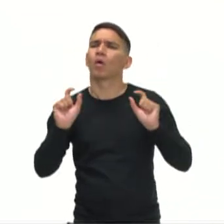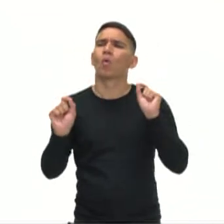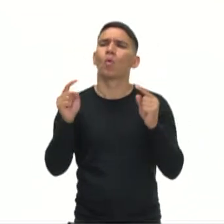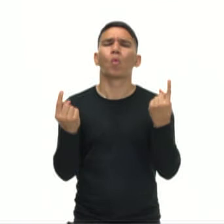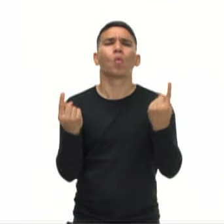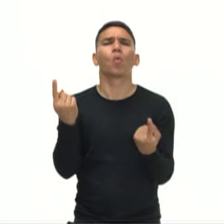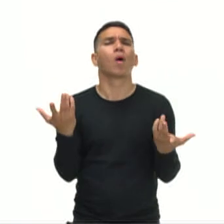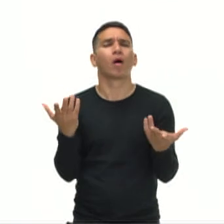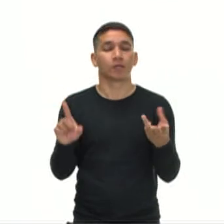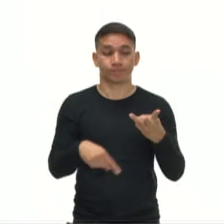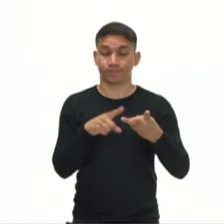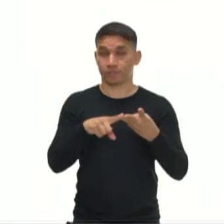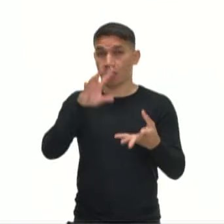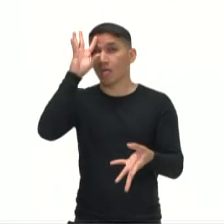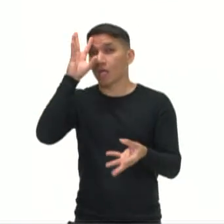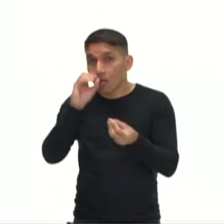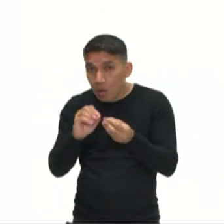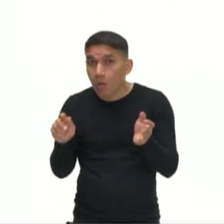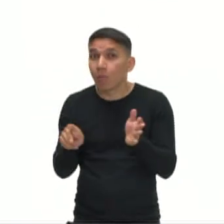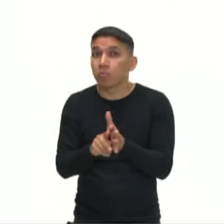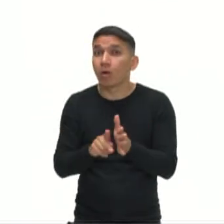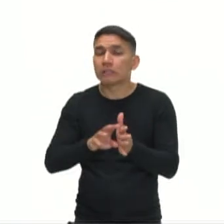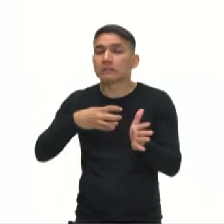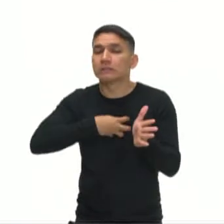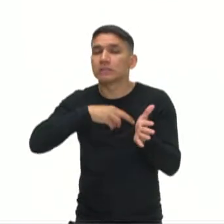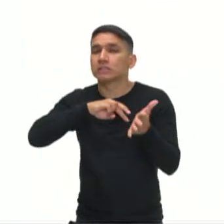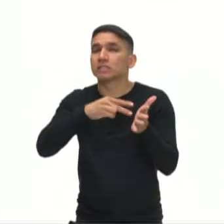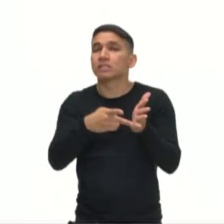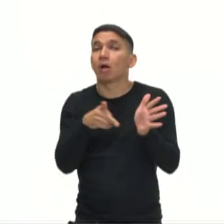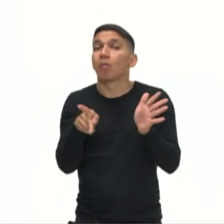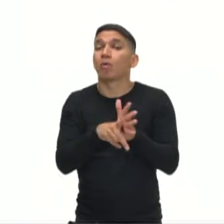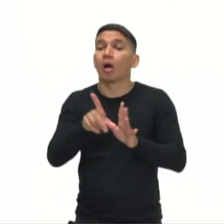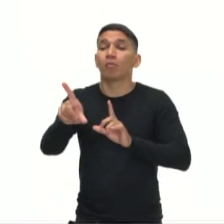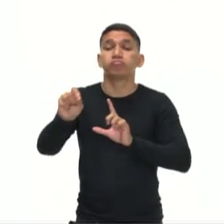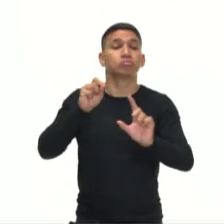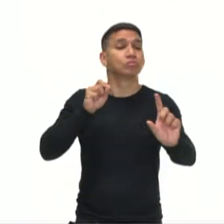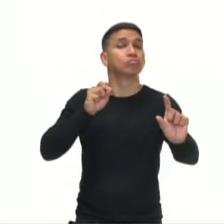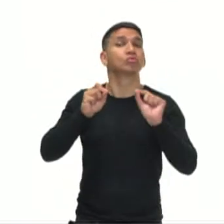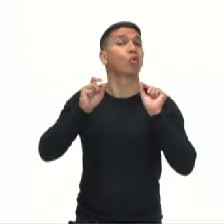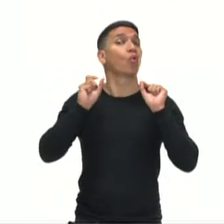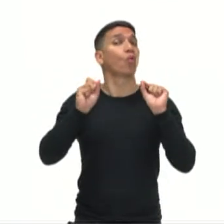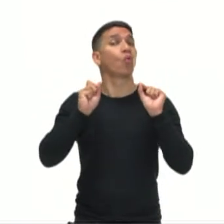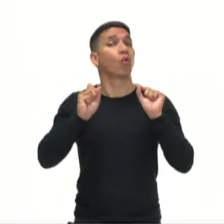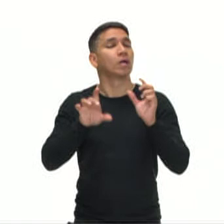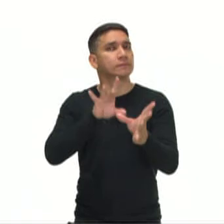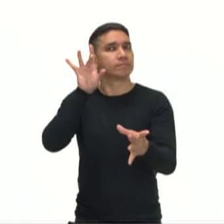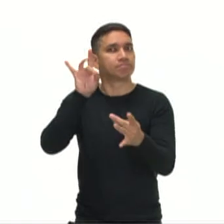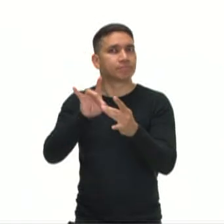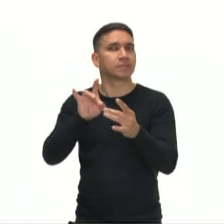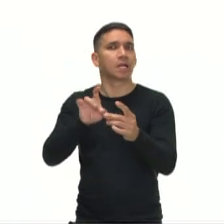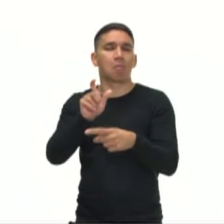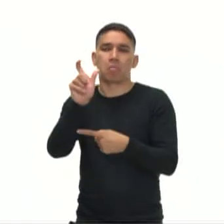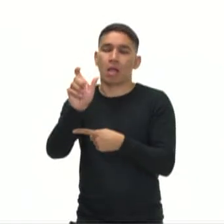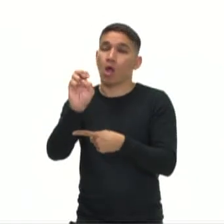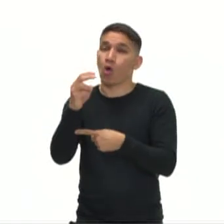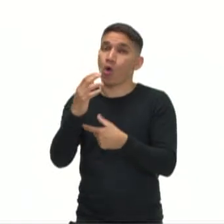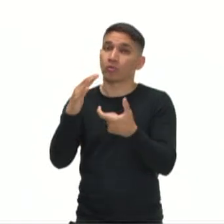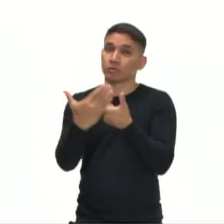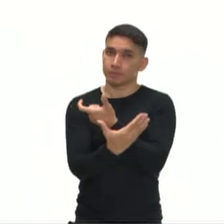fato. Reconhecer o efeito de sentido decorrente da escolha de uma determinada palavra ou